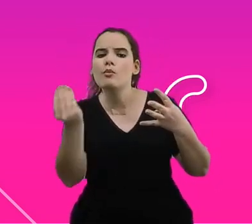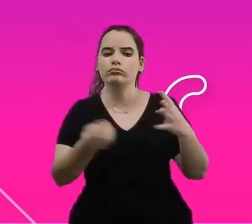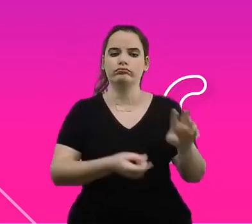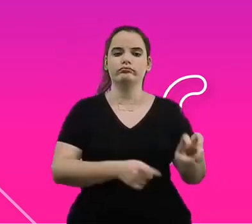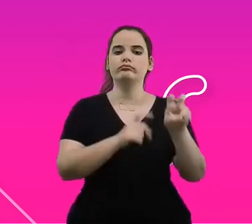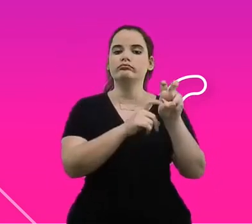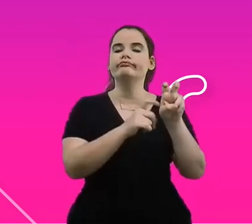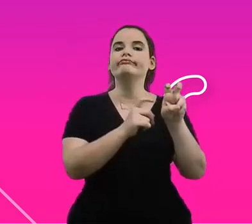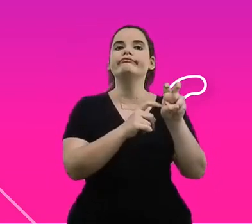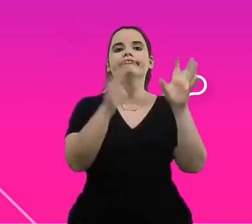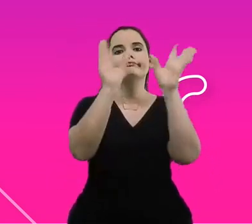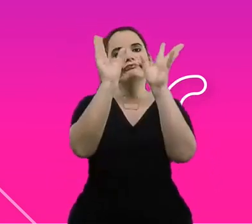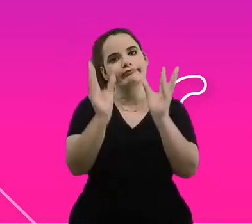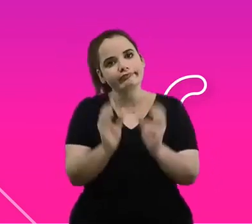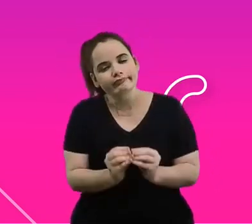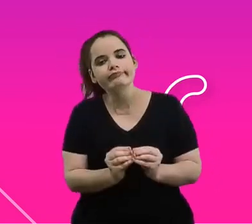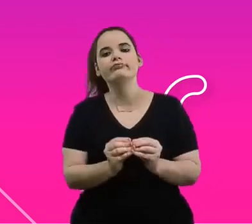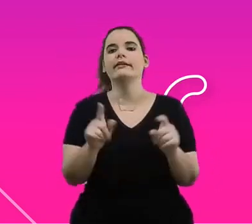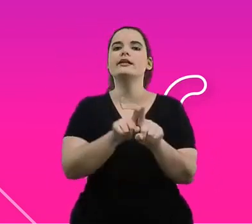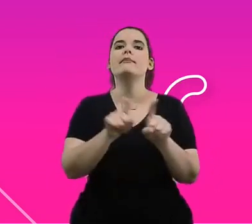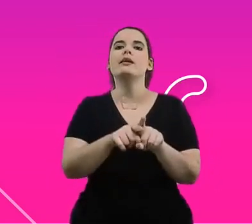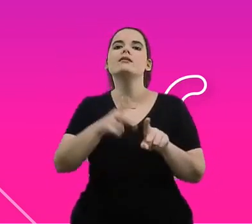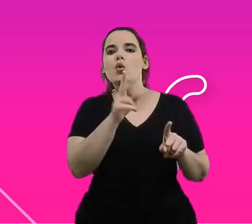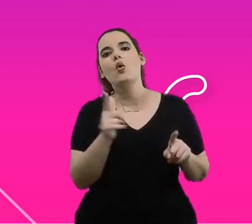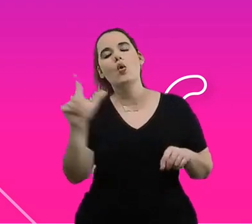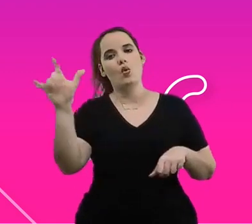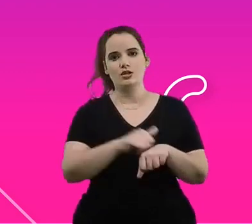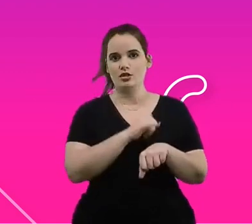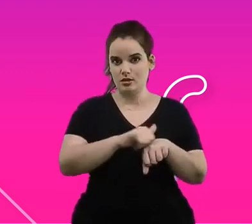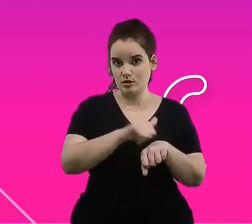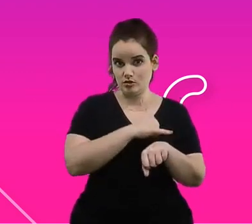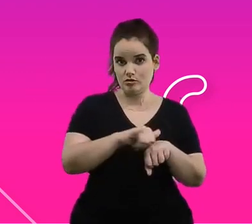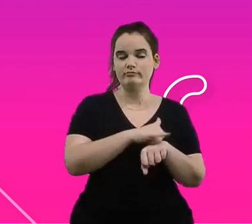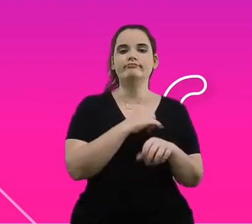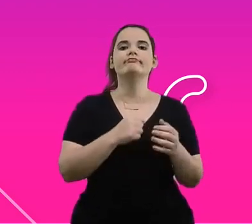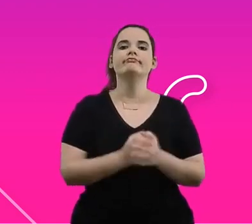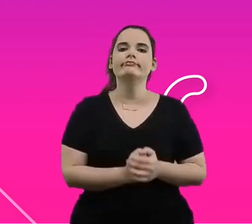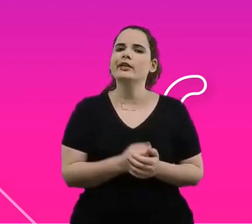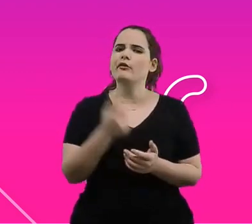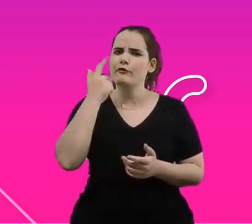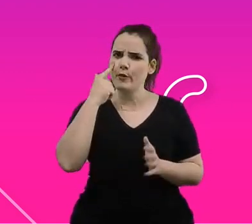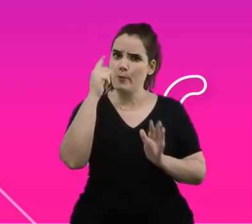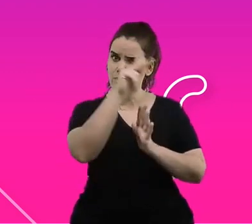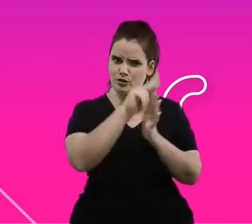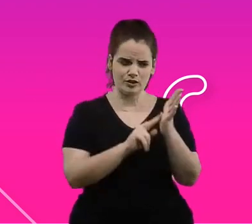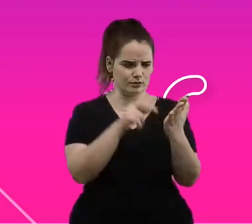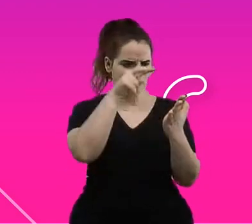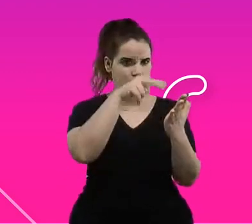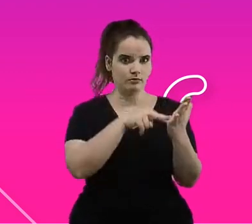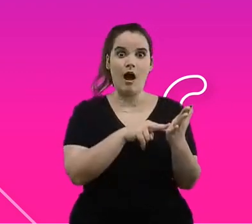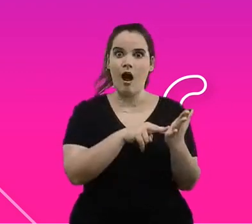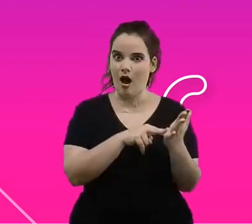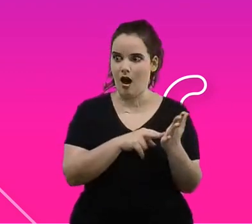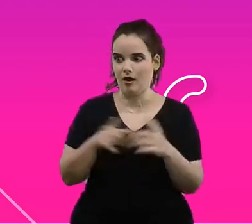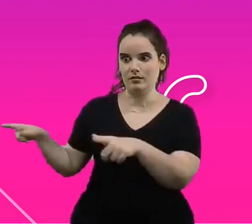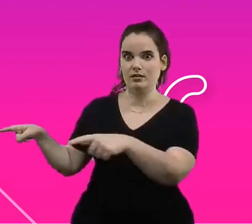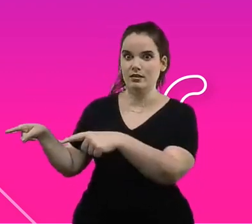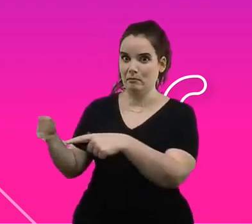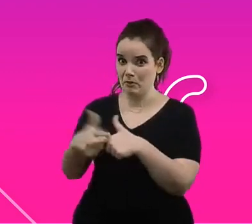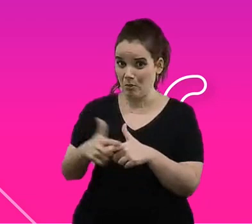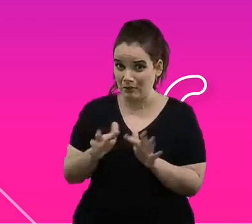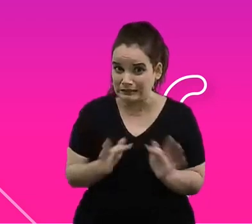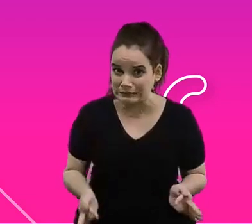conseguiram produzir nesse momento, para olhar para os impactos da Covid, mas olhar para isso como